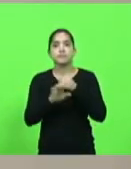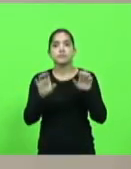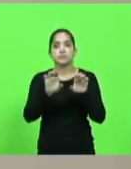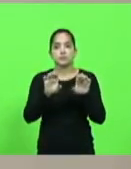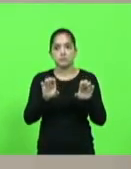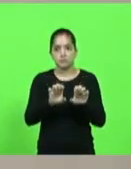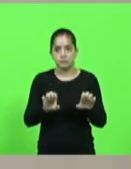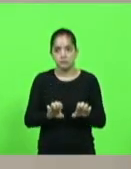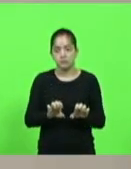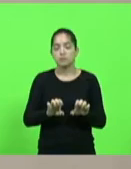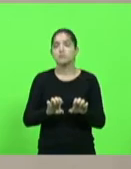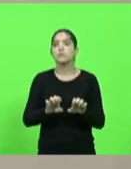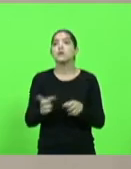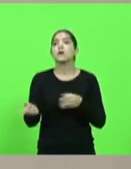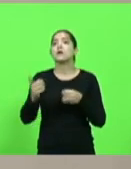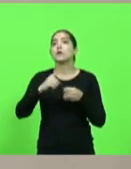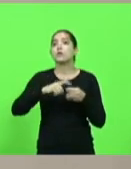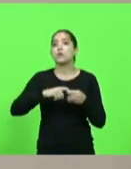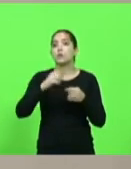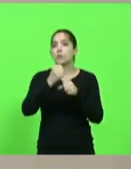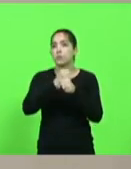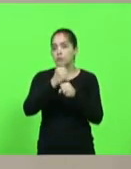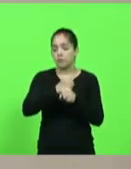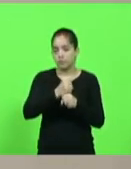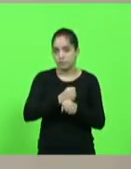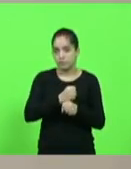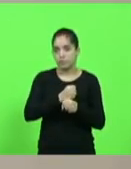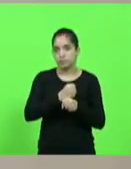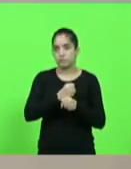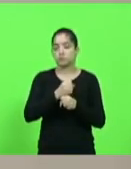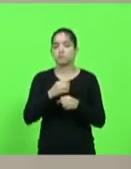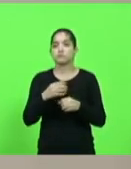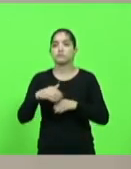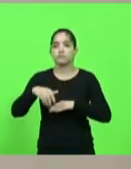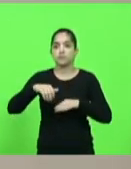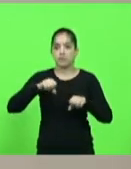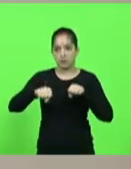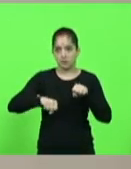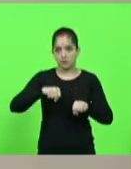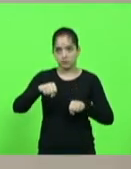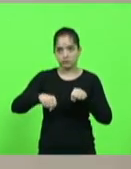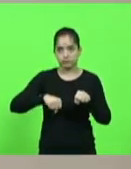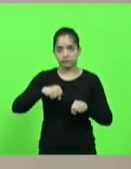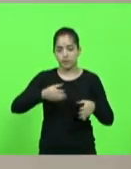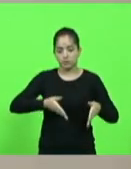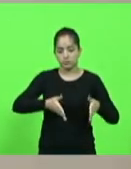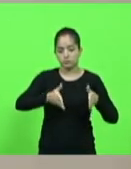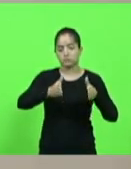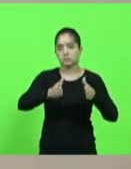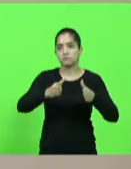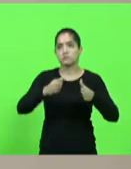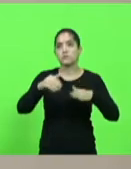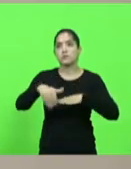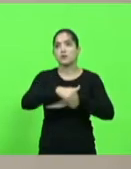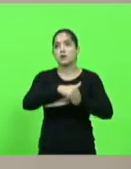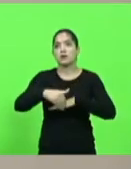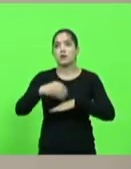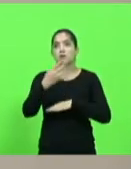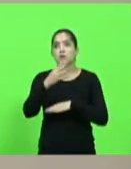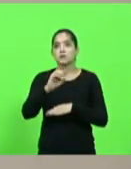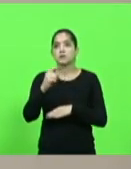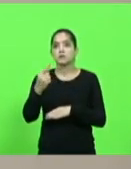acerca da retomada das obras de implantação de ciclovia na SC441. Em discussão.